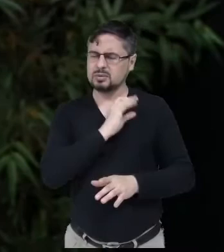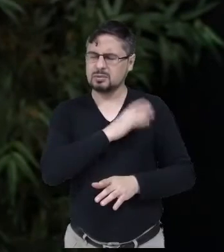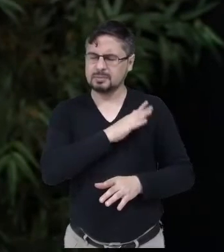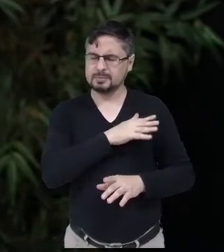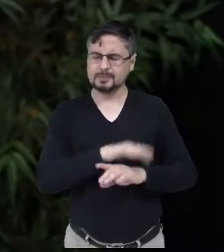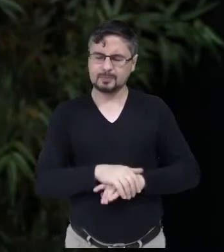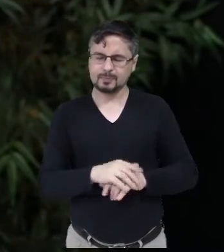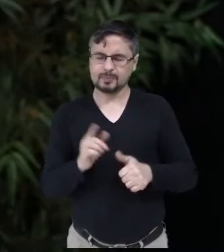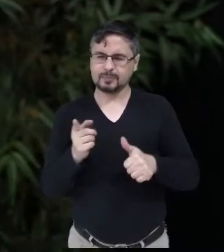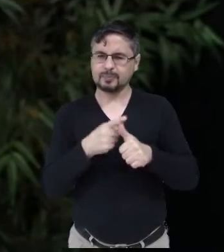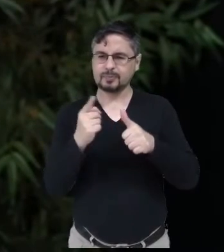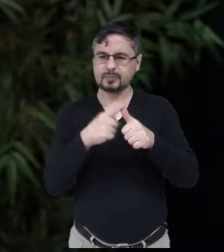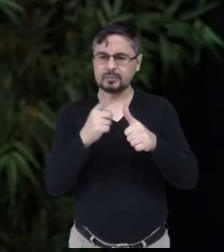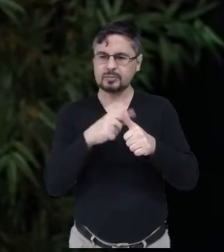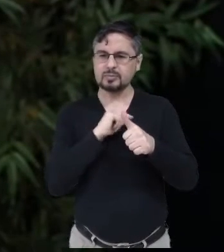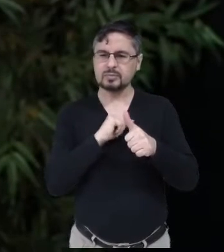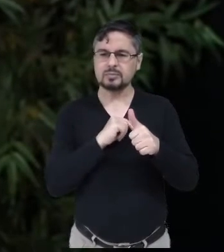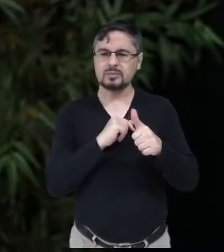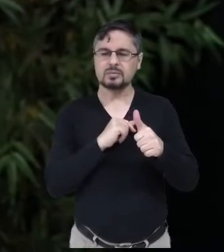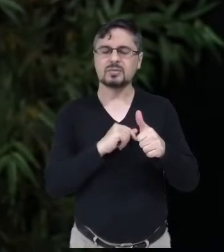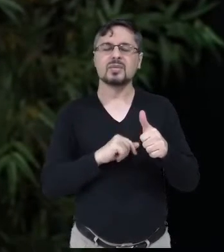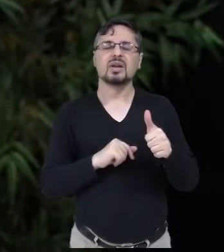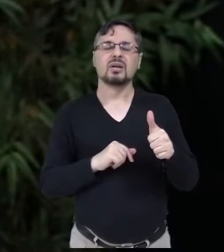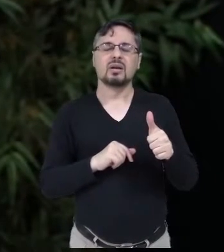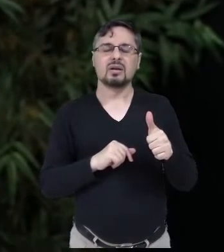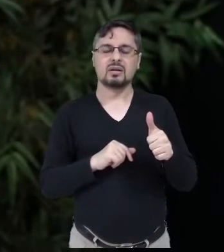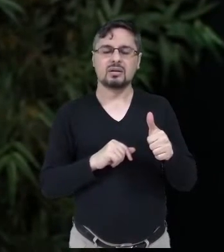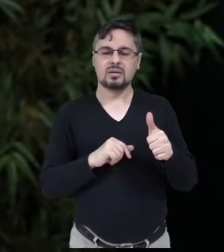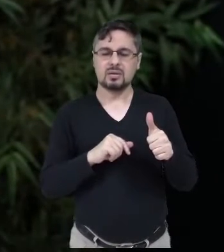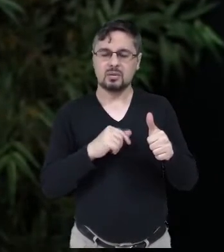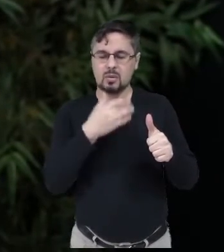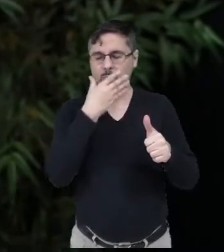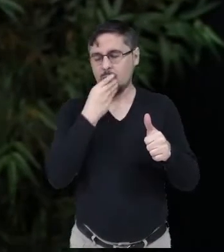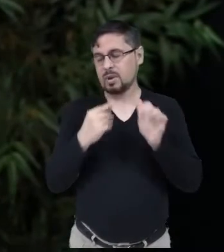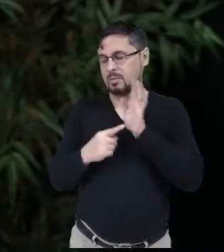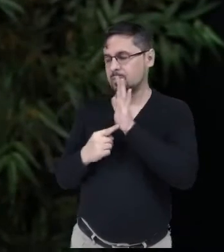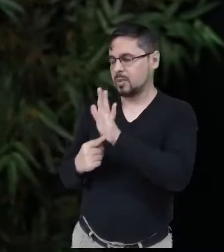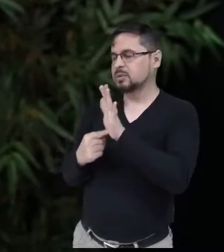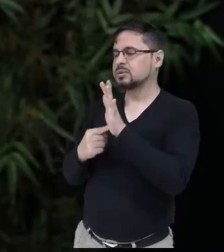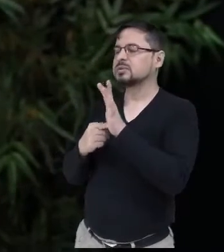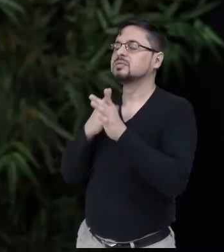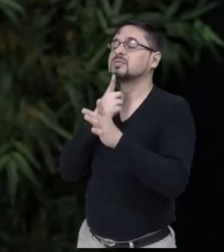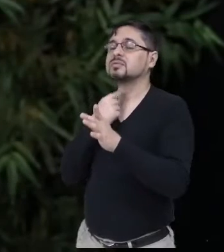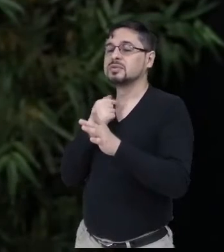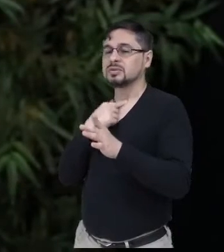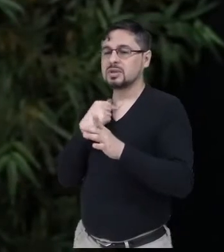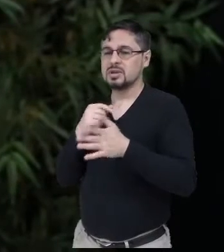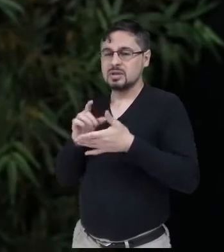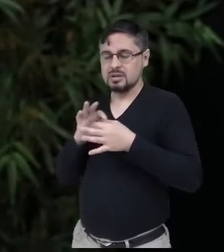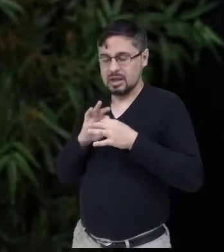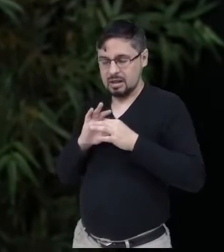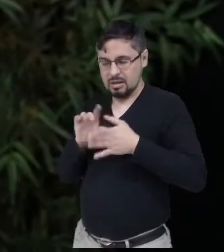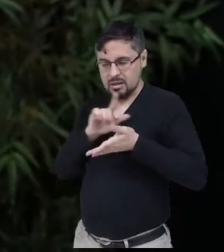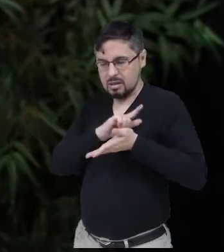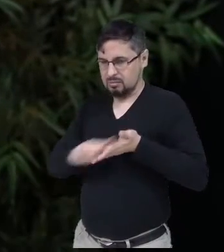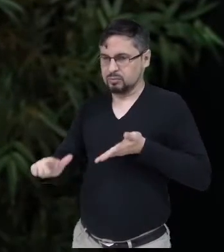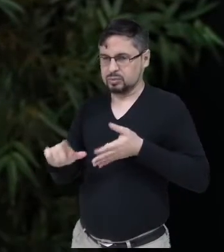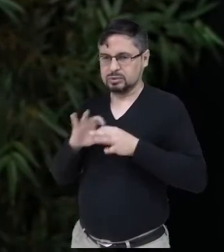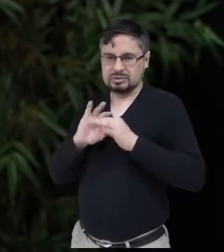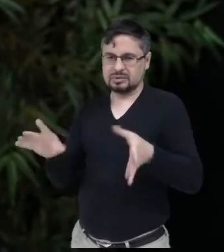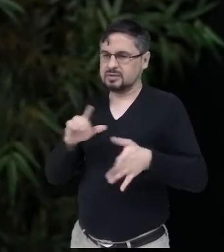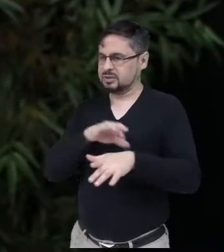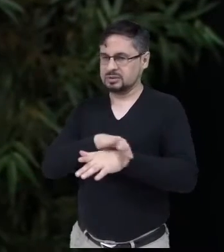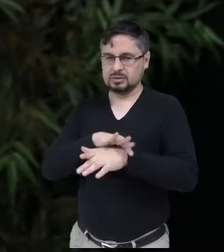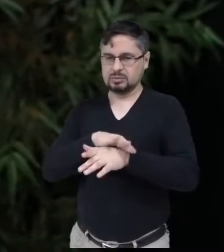Primeiro, ele, nas suas palavras, indica que havia um desejo de estar livre daquela doença que afetou o